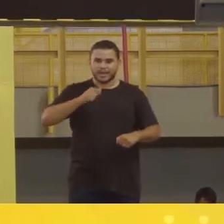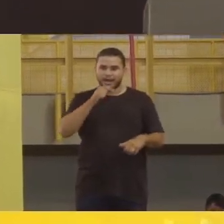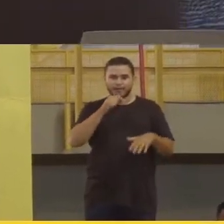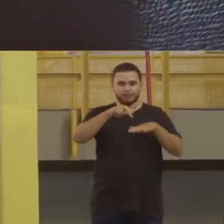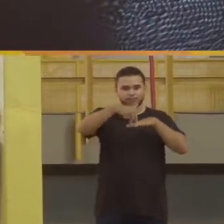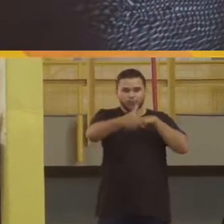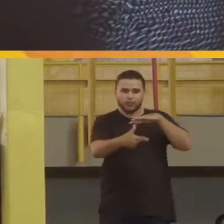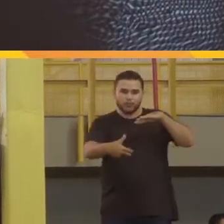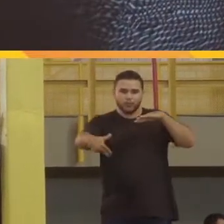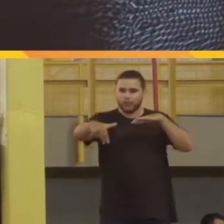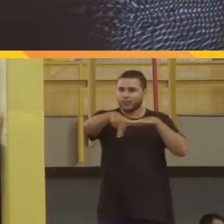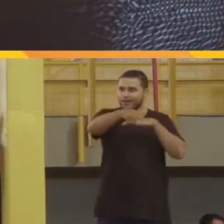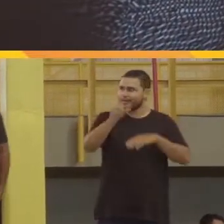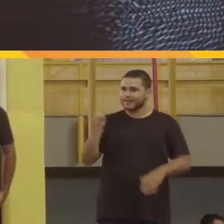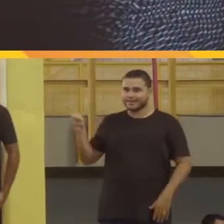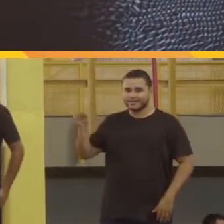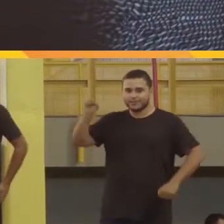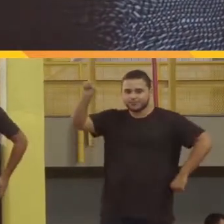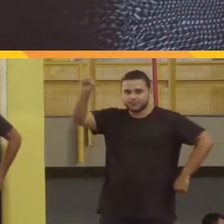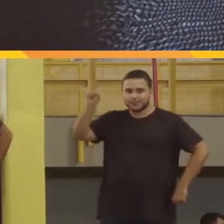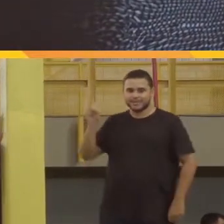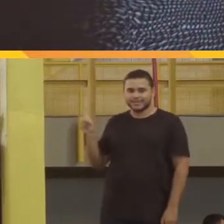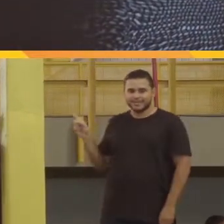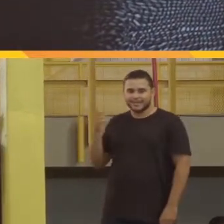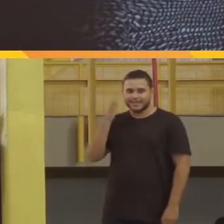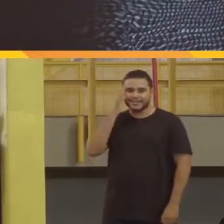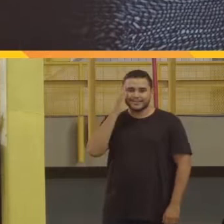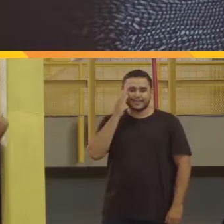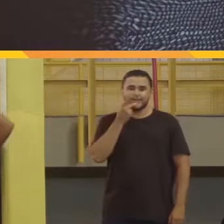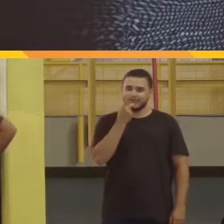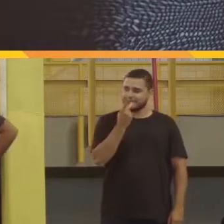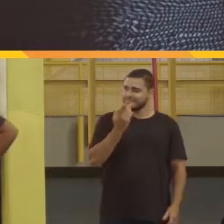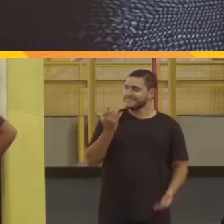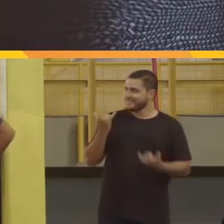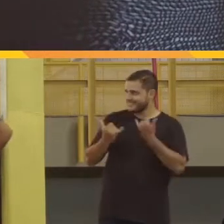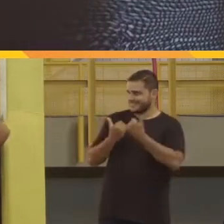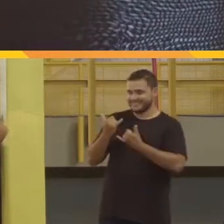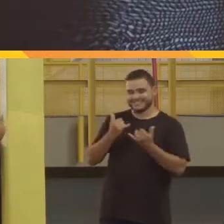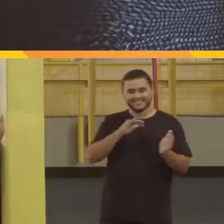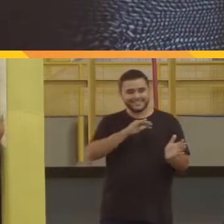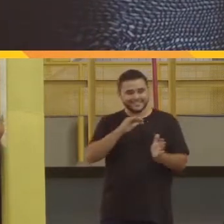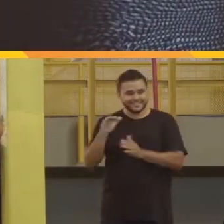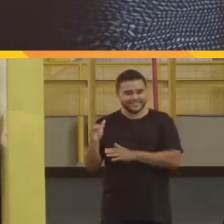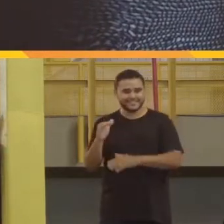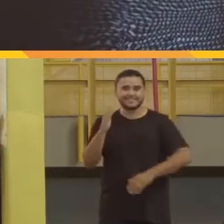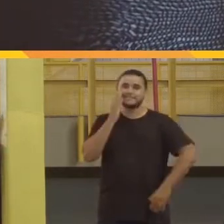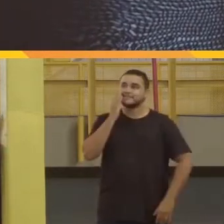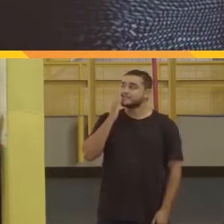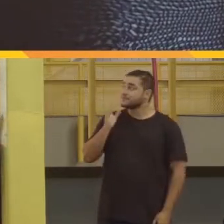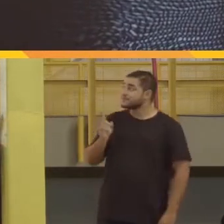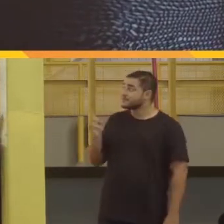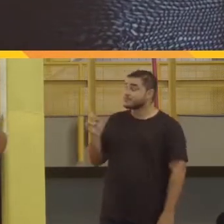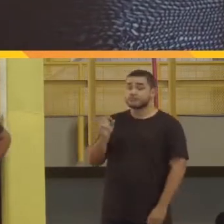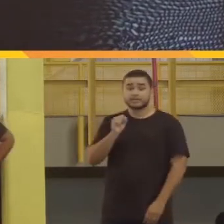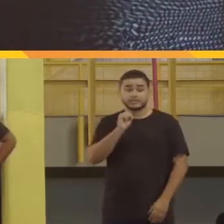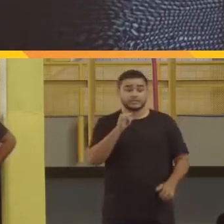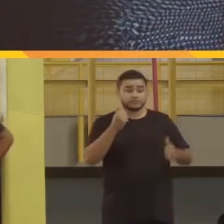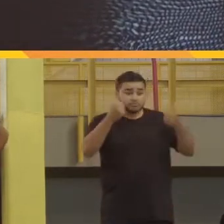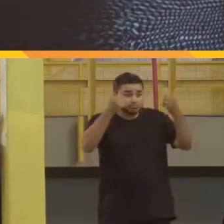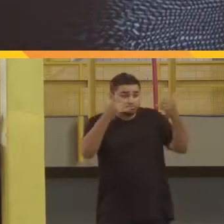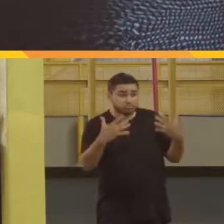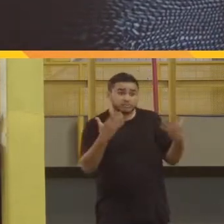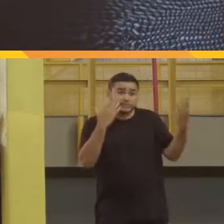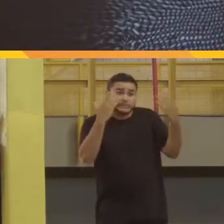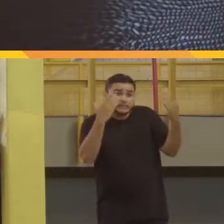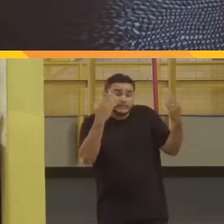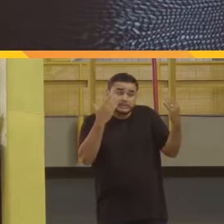uma coisa. A gente sabe que esse contato é um contato muito rápido. E sempre fica alguma dúvida. Então, se ficar alguma dúvida e você